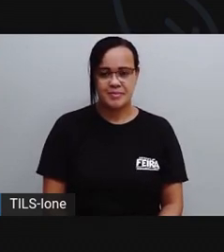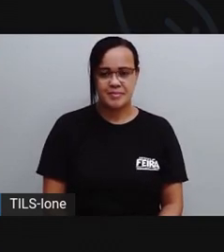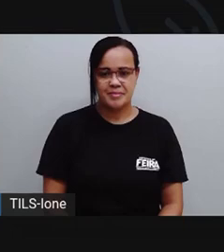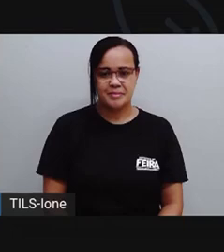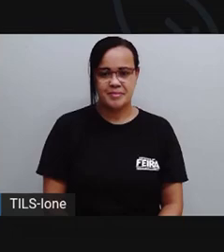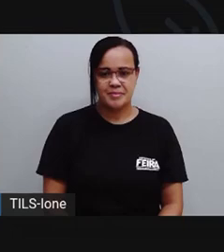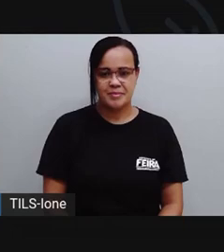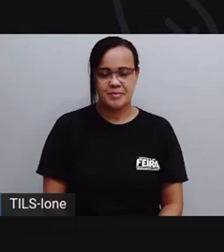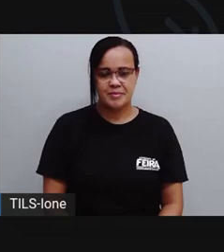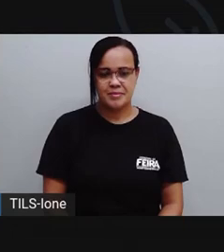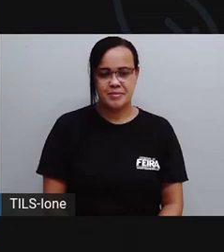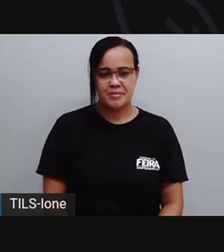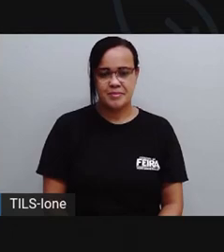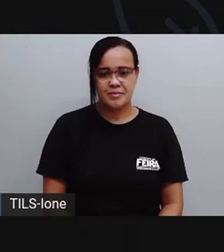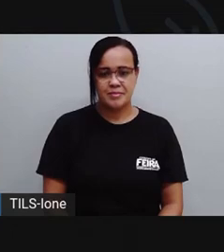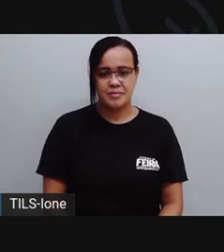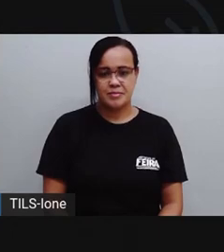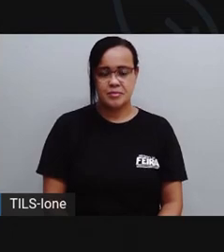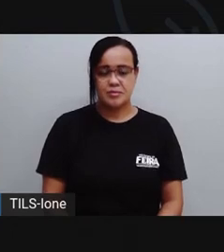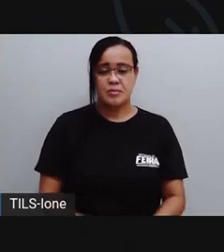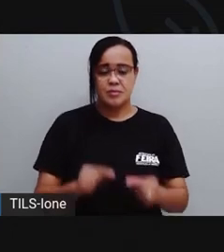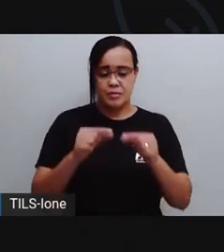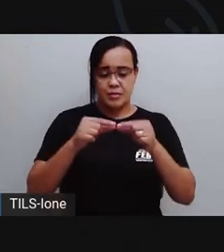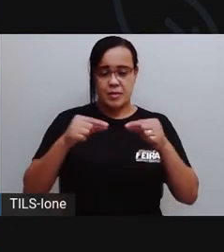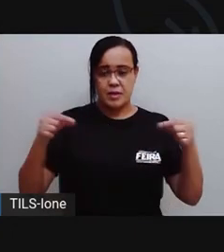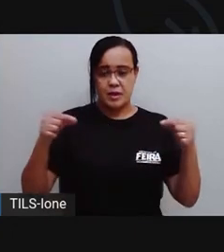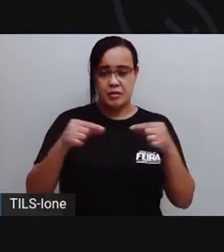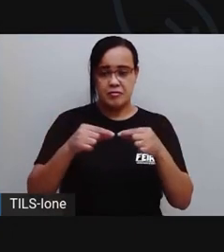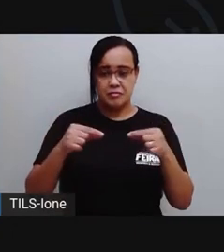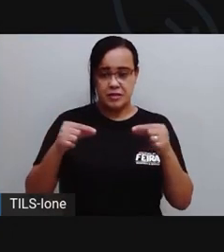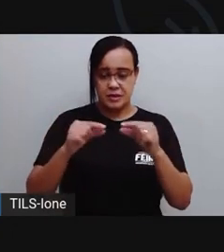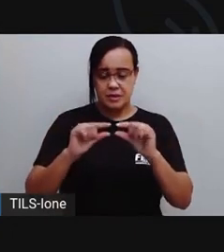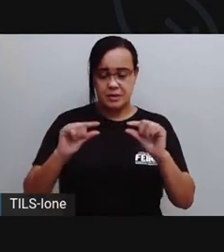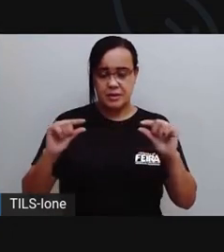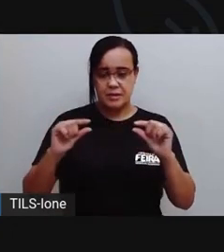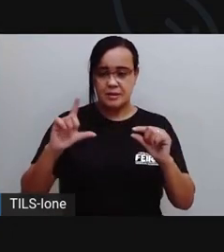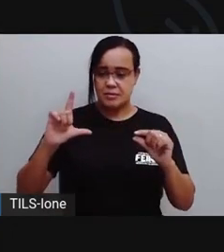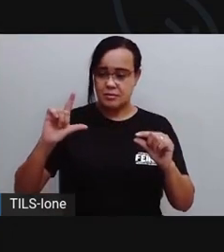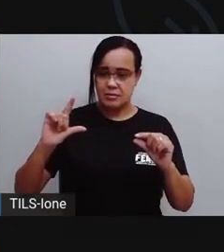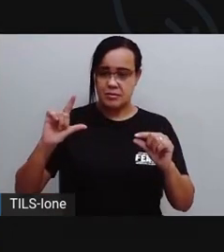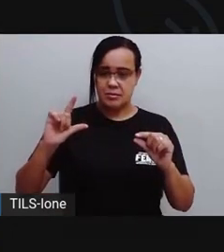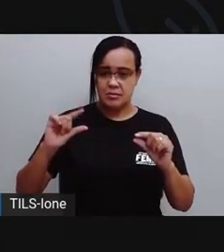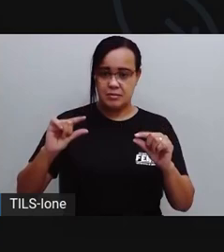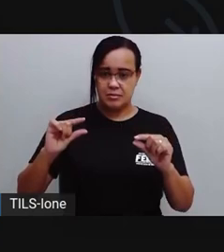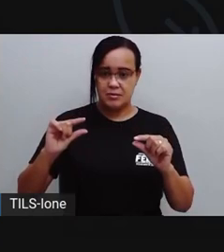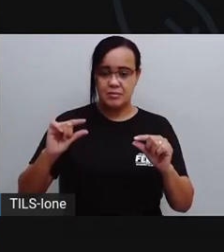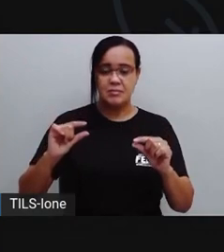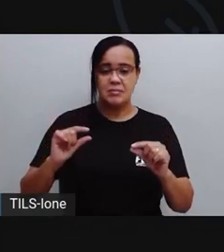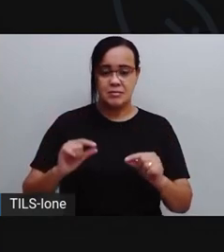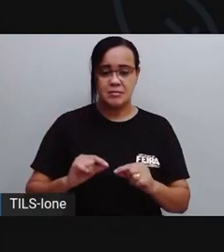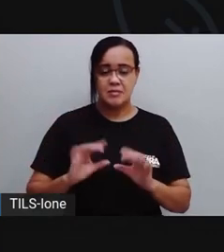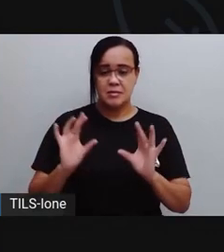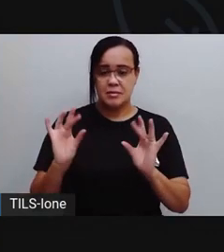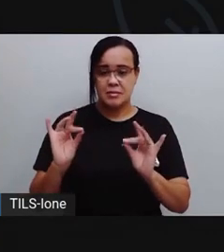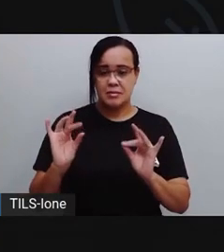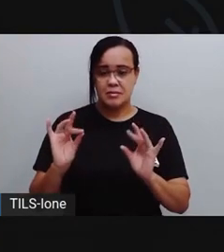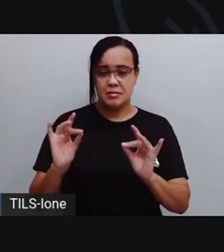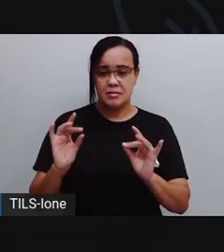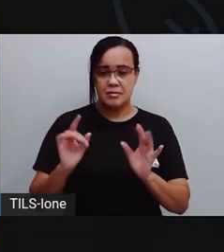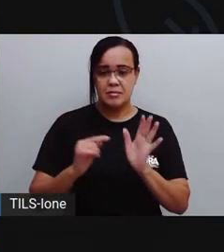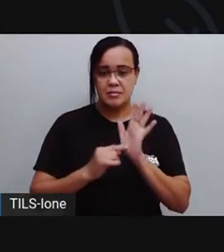Vou fazer com a fita maior para vocês visualizarem. Deixa eu colar aqui. E já mostro para vocês.